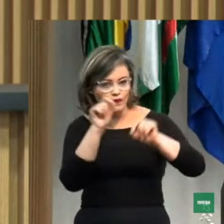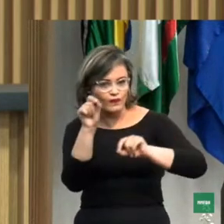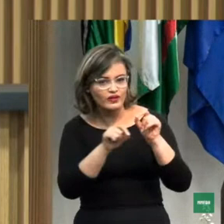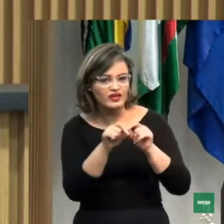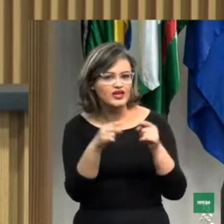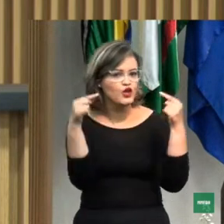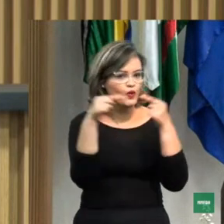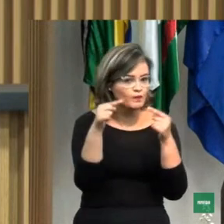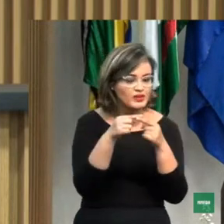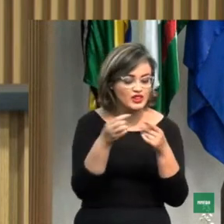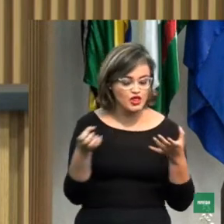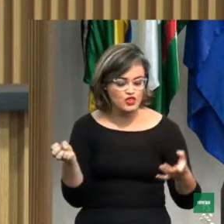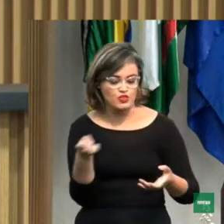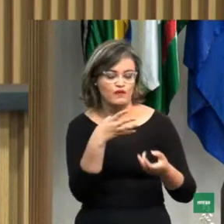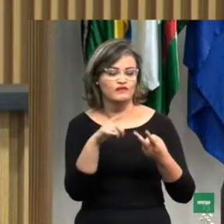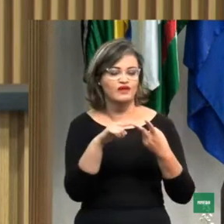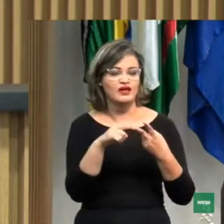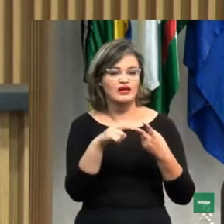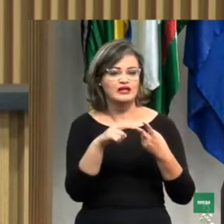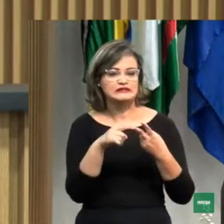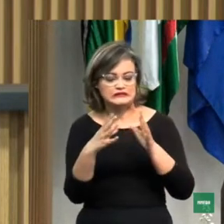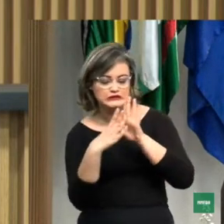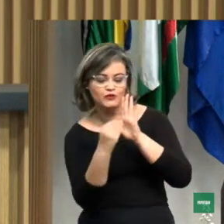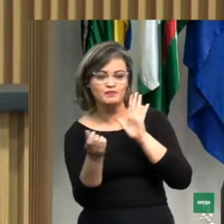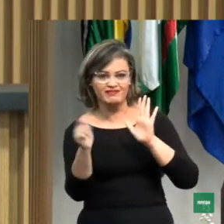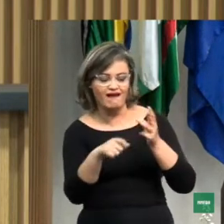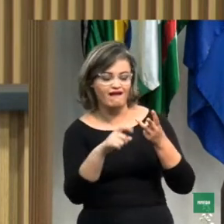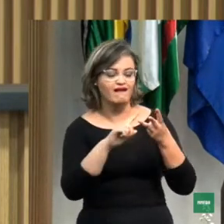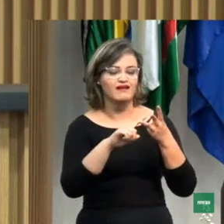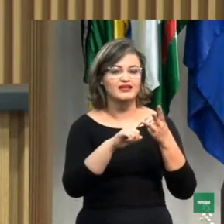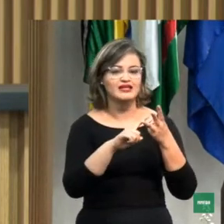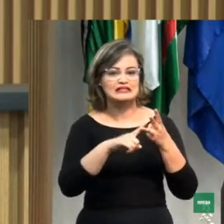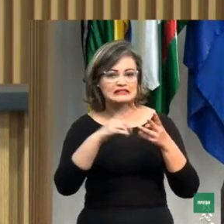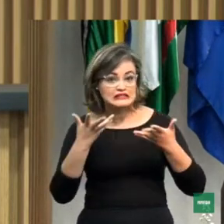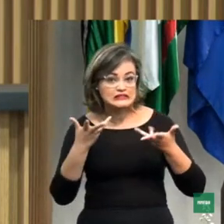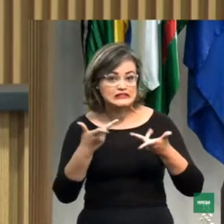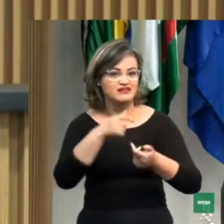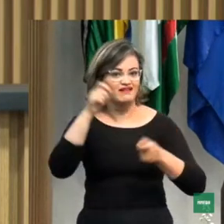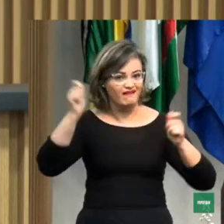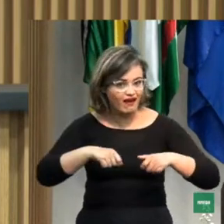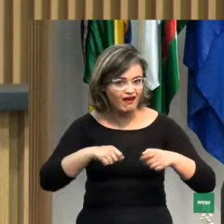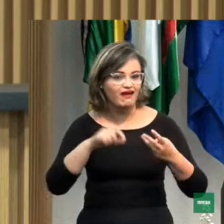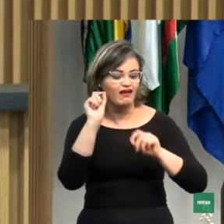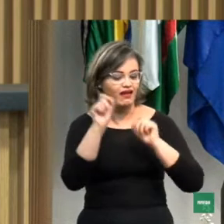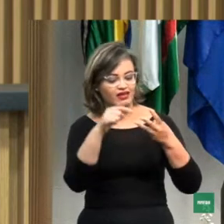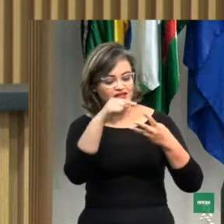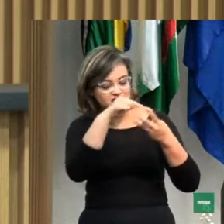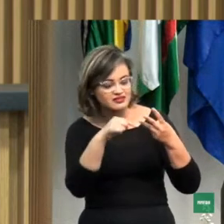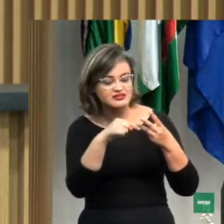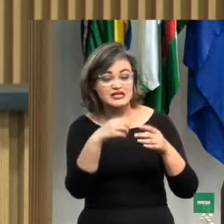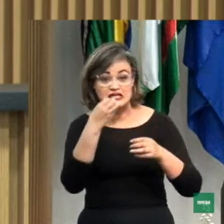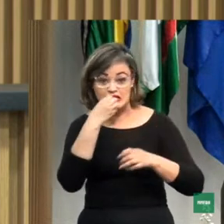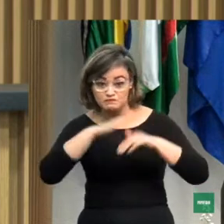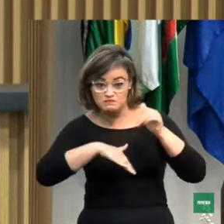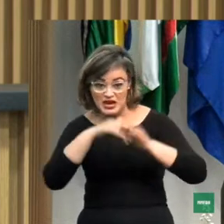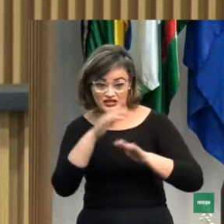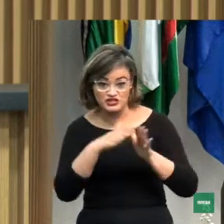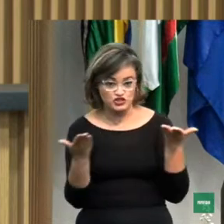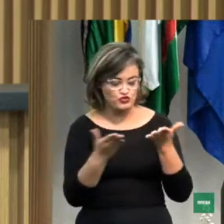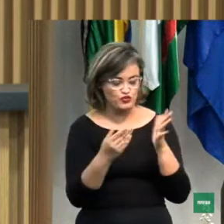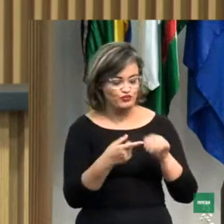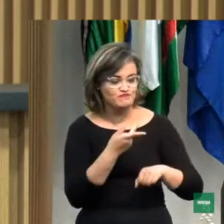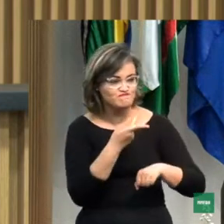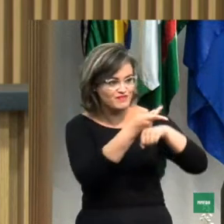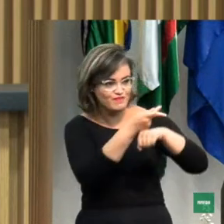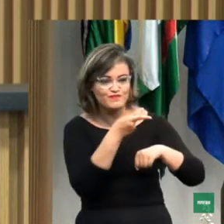inovadoras, replicáveis e eficazes, de modo que as práticas que hoje estão sendo premiadas é um